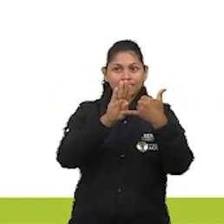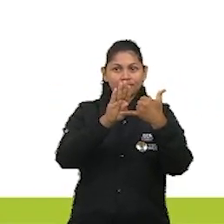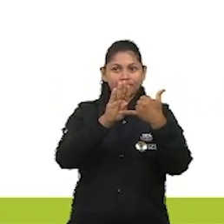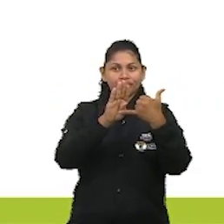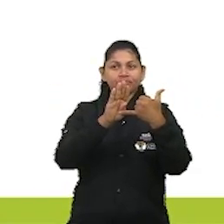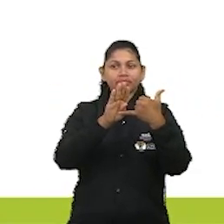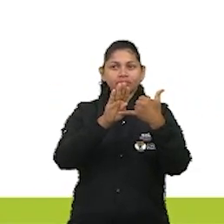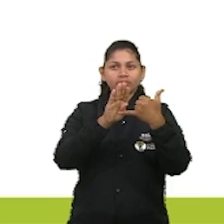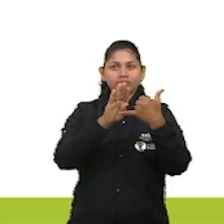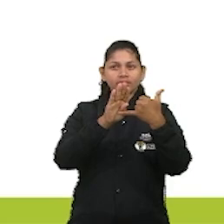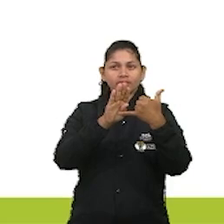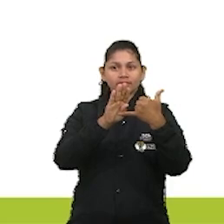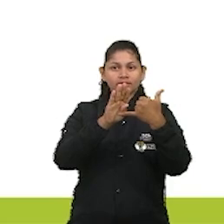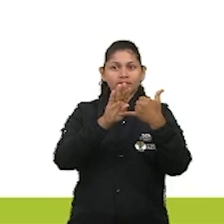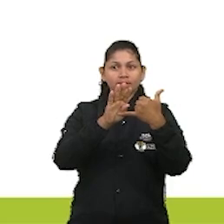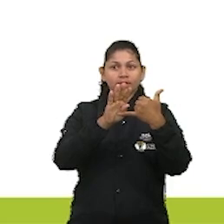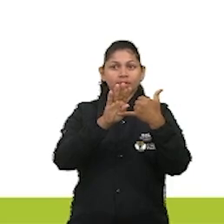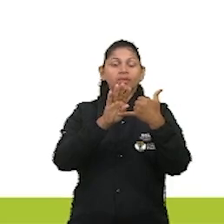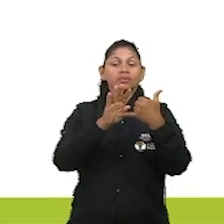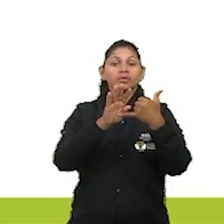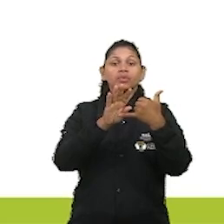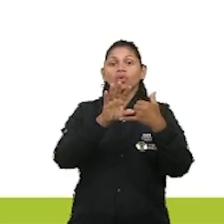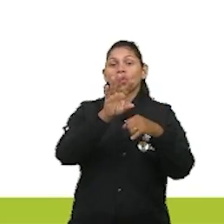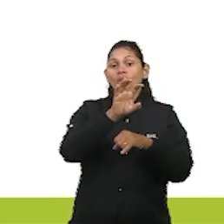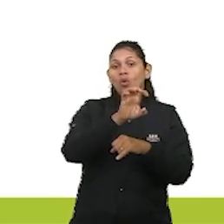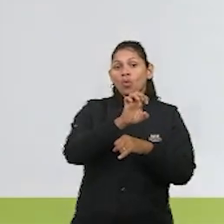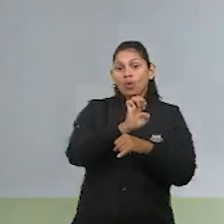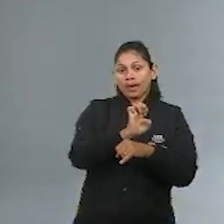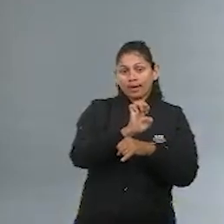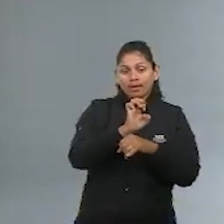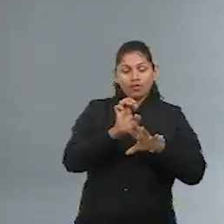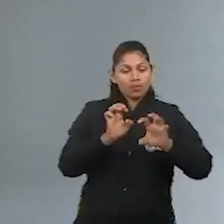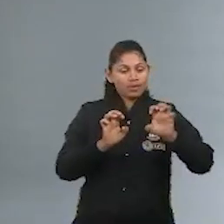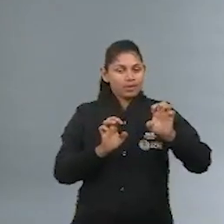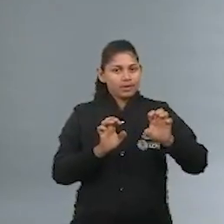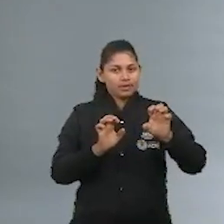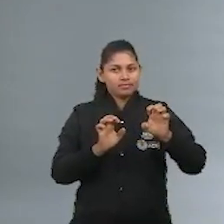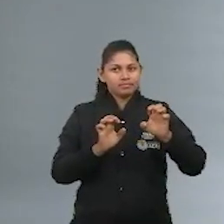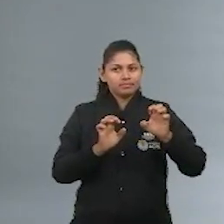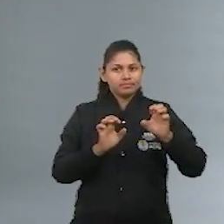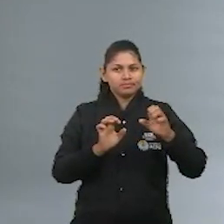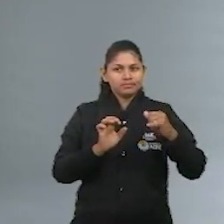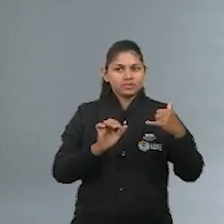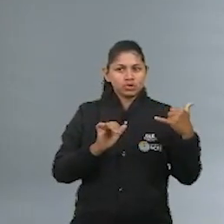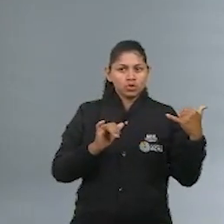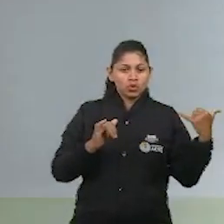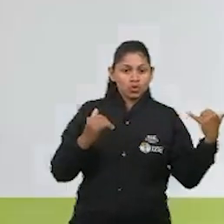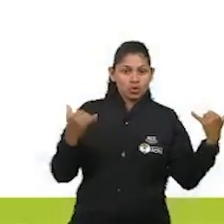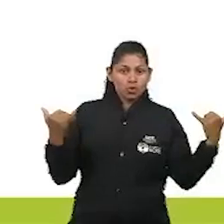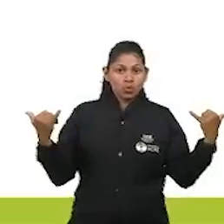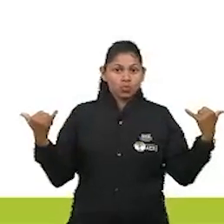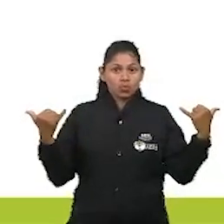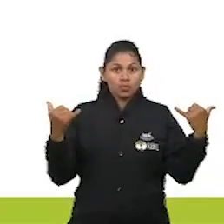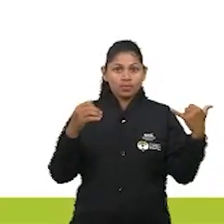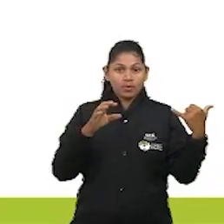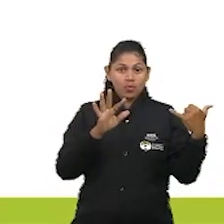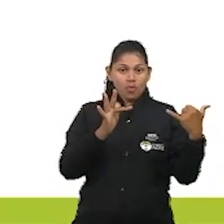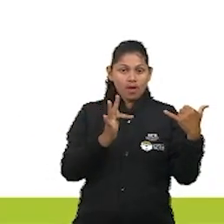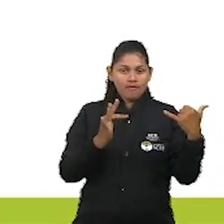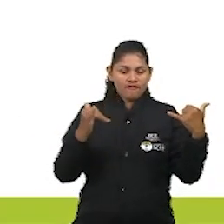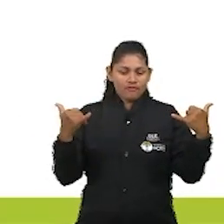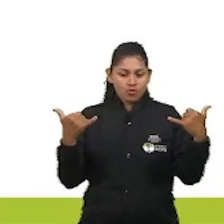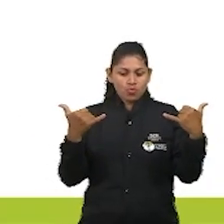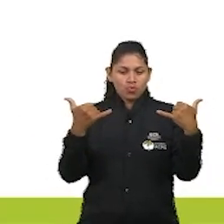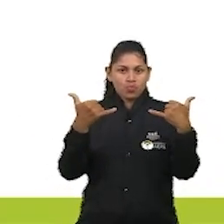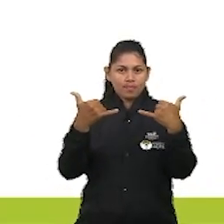e do E ao F, que eles se conectam com um nó. Compreenderam? Eu também vou ter aqui do